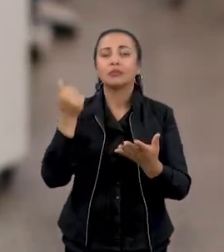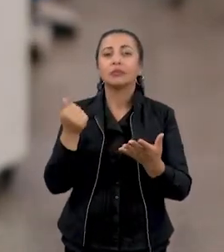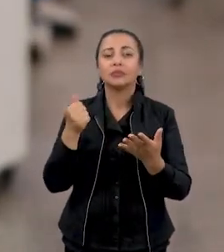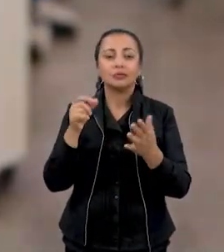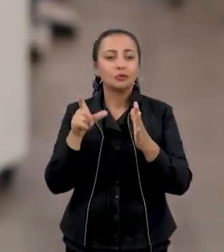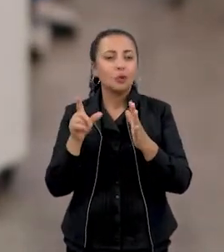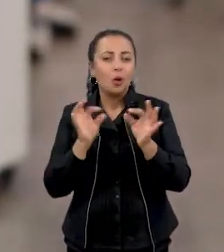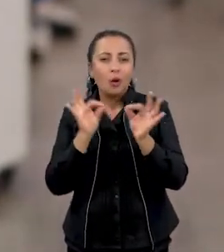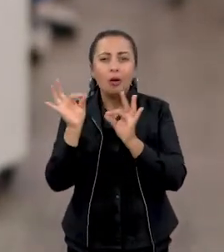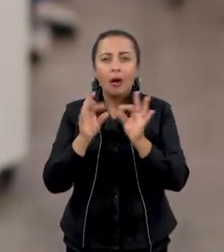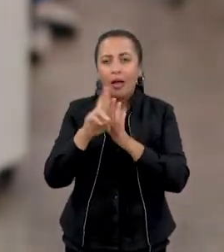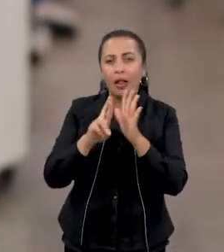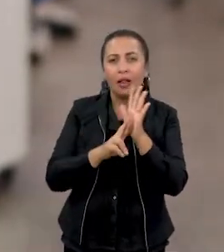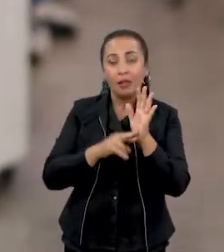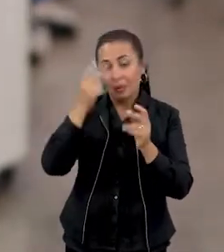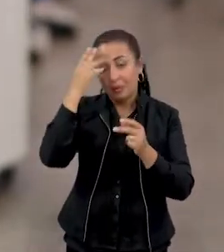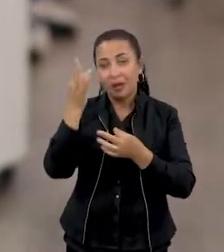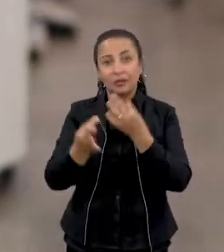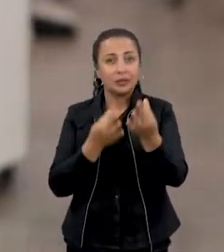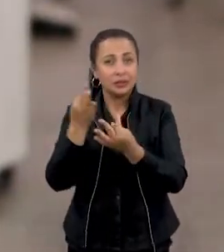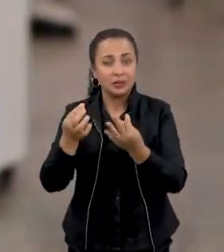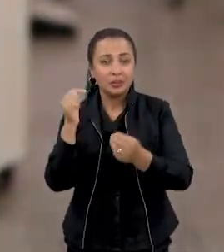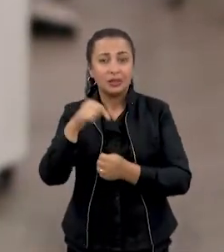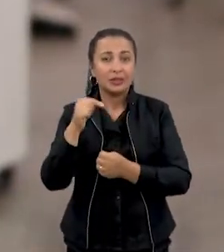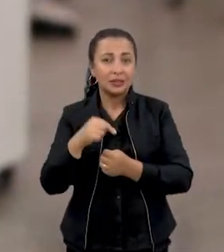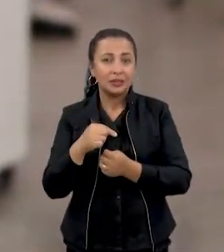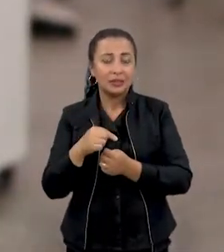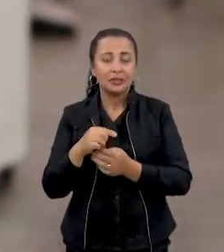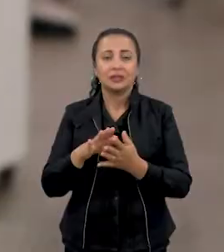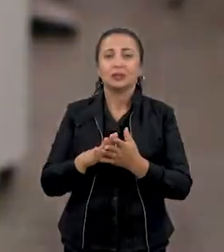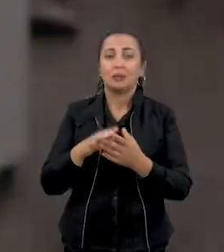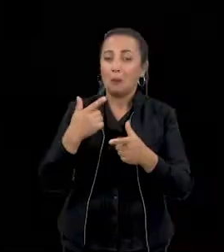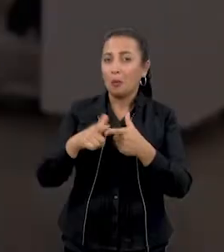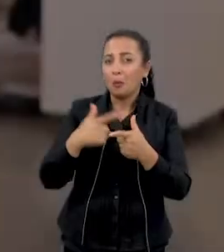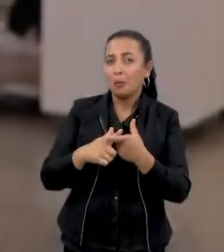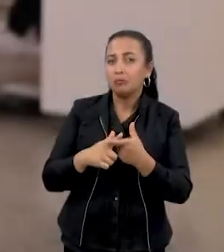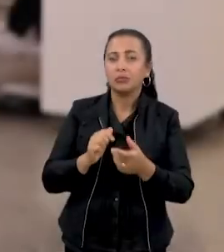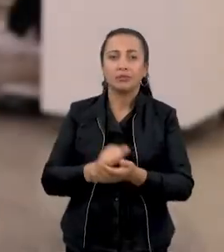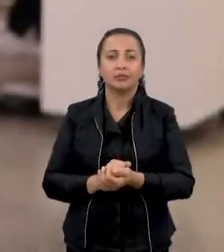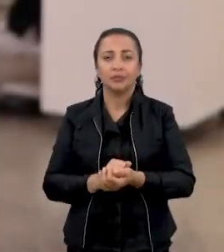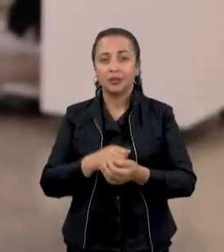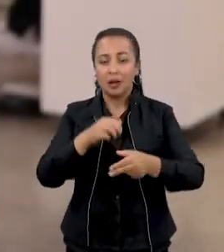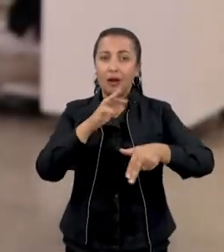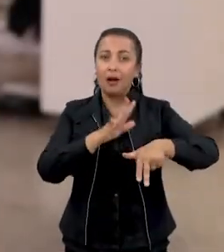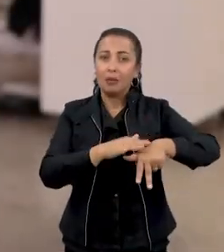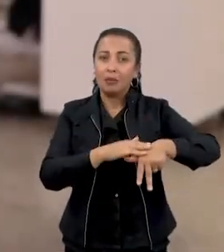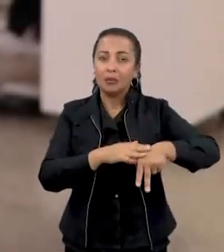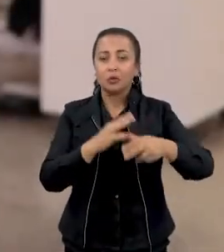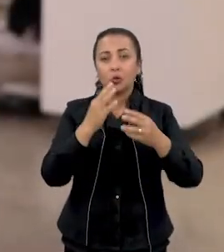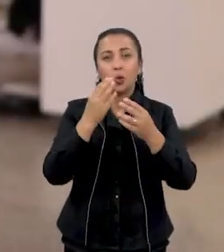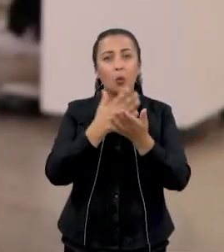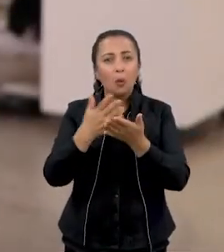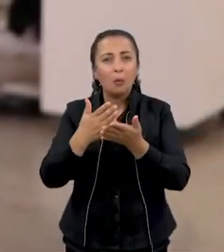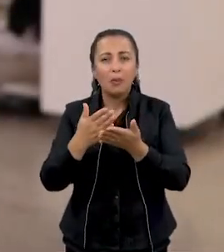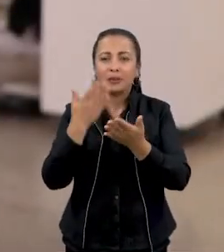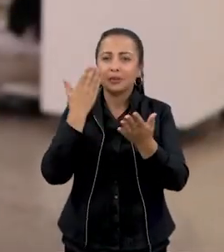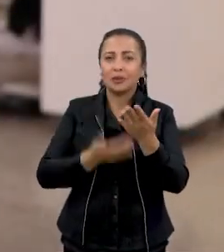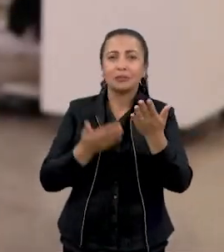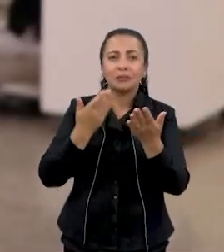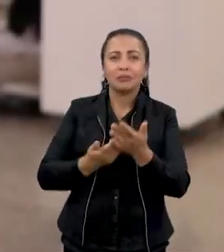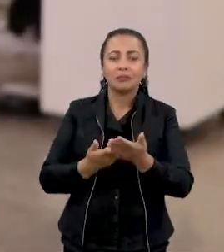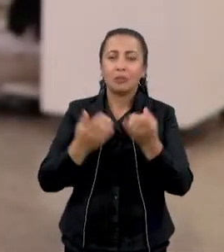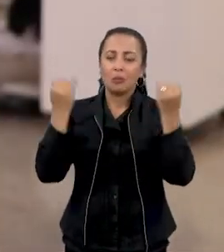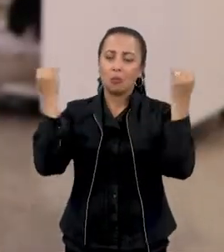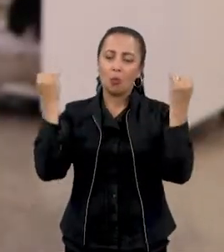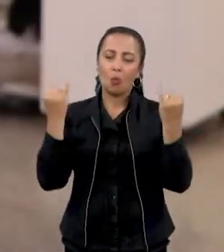qual o melhor protocolo, né, para o tratamento desta condição. O paciente ele começa a perder peso ou devido à falta